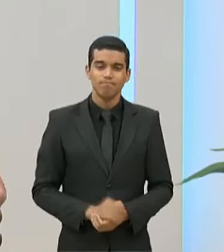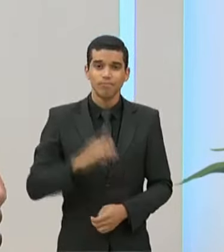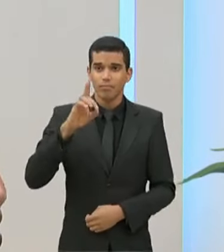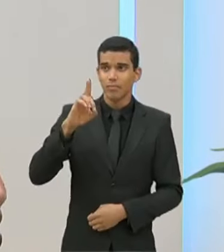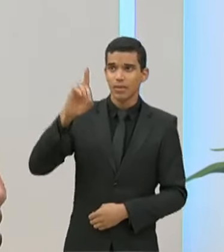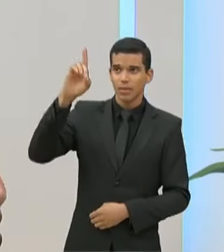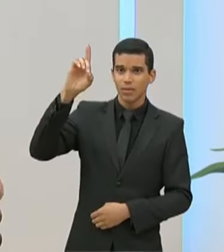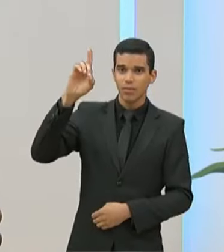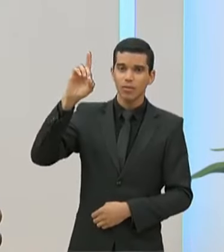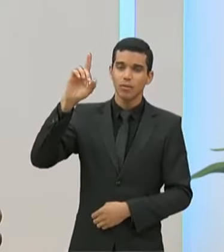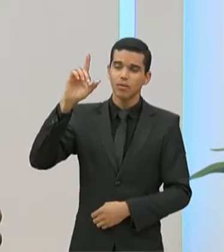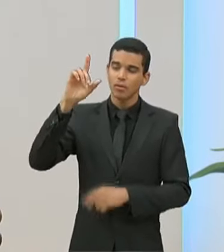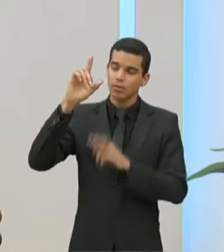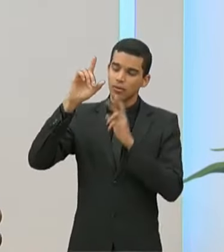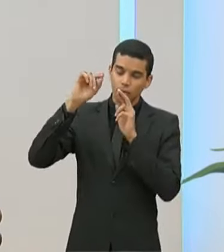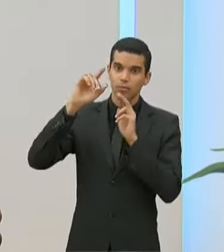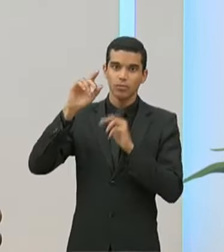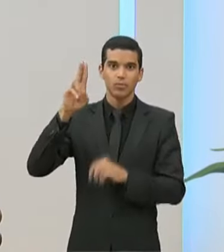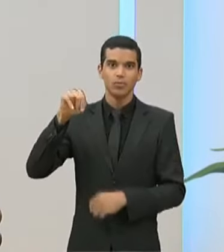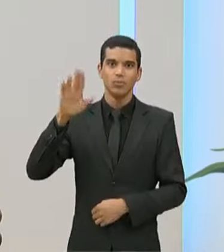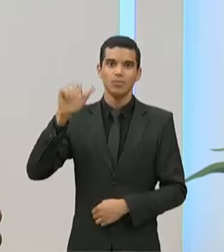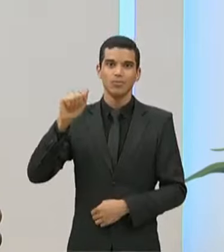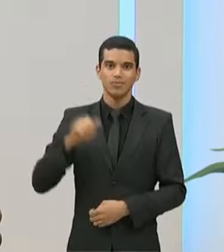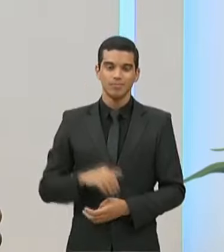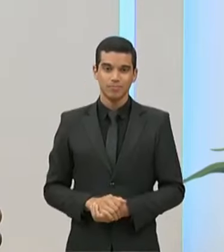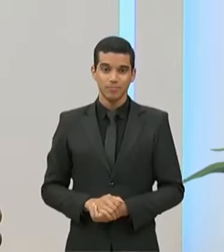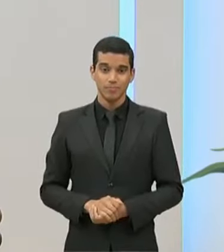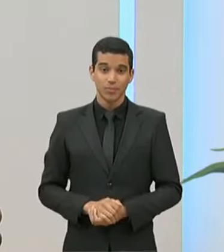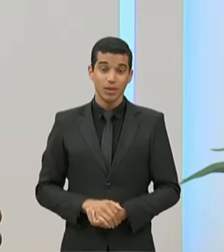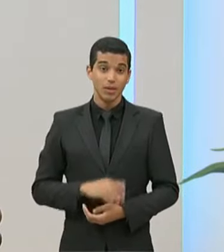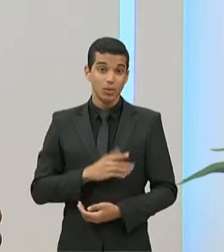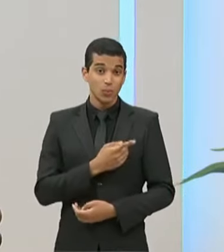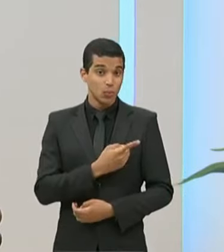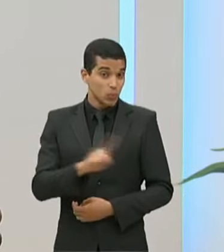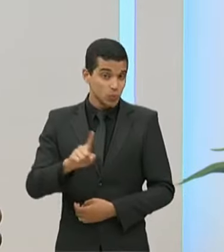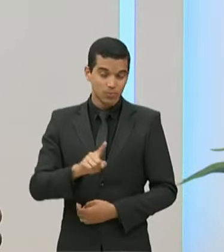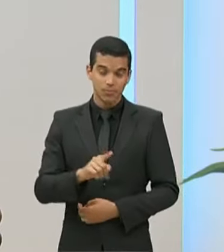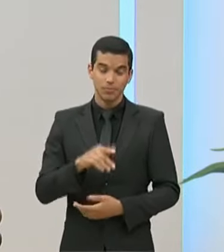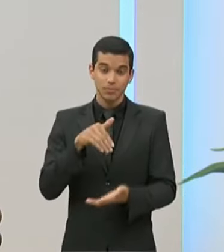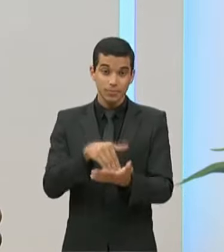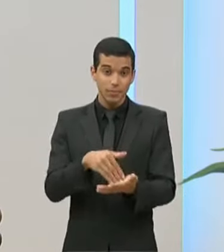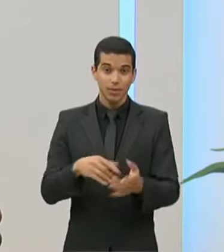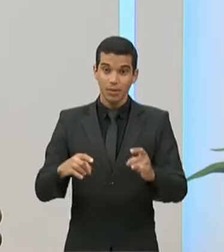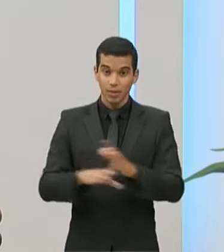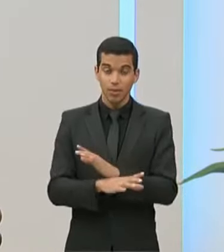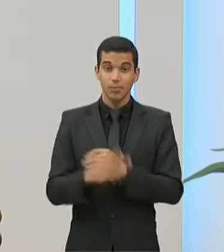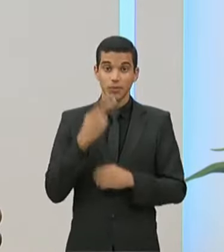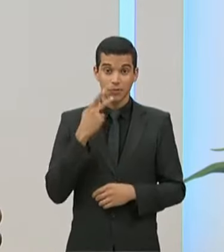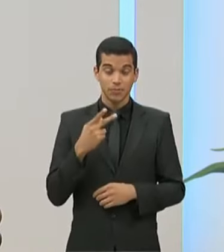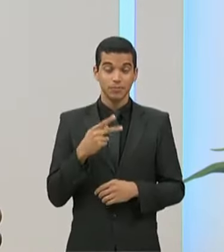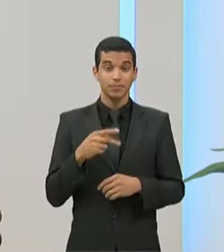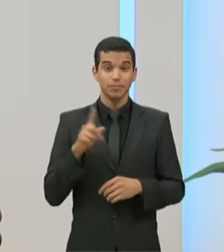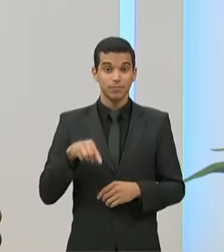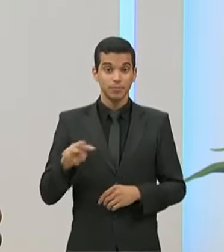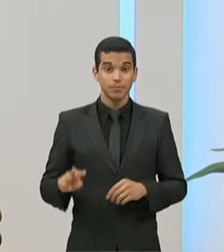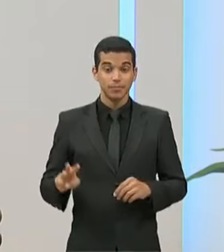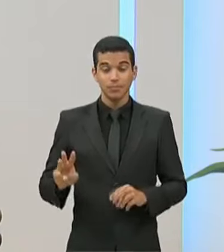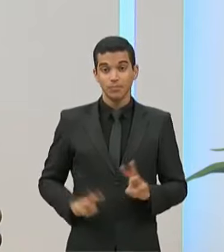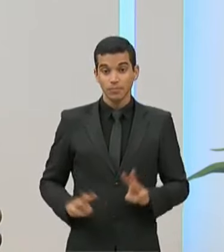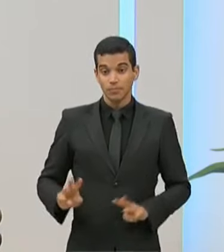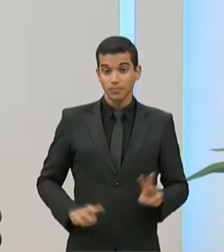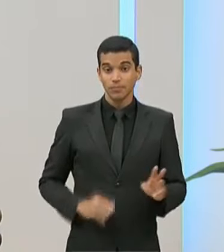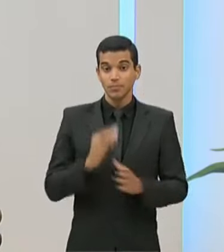Ele não dorme. E por fim, a última citação que eu gostaria de fazer está em Marcos capítulo 5, do